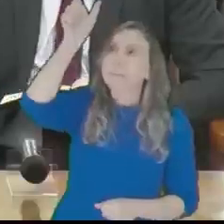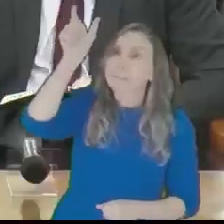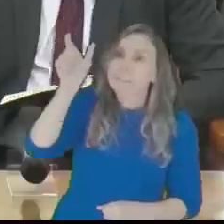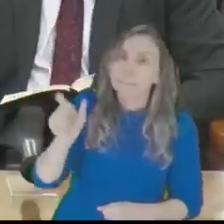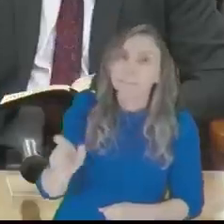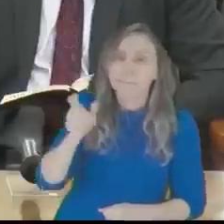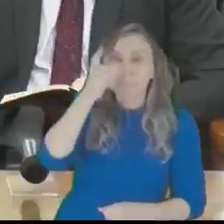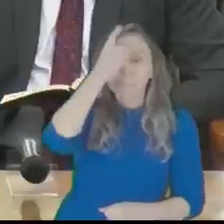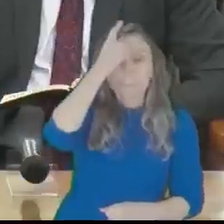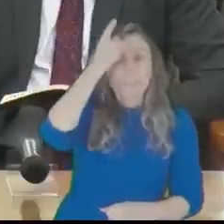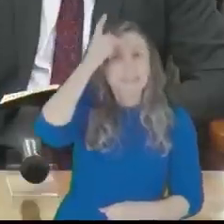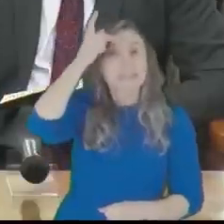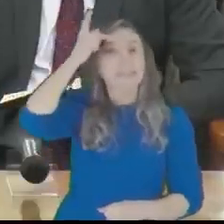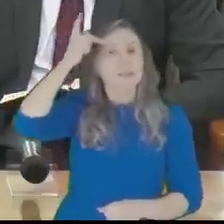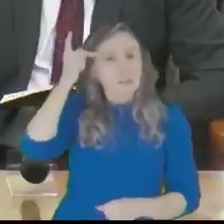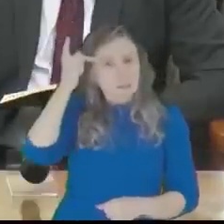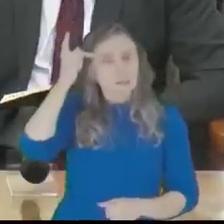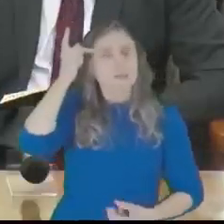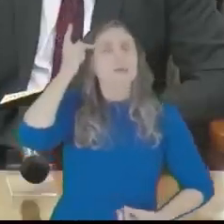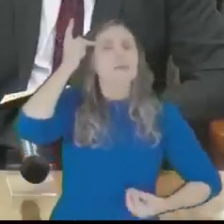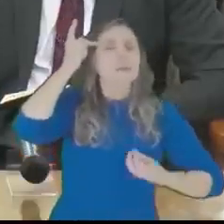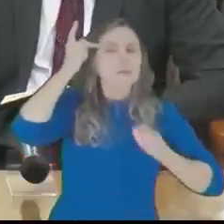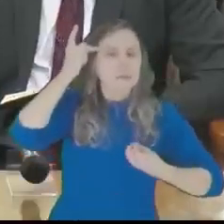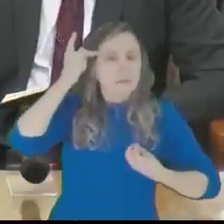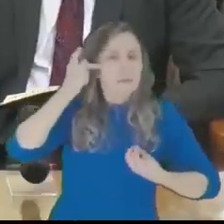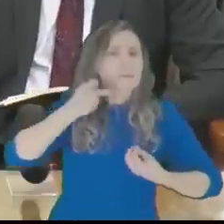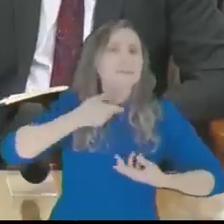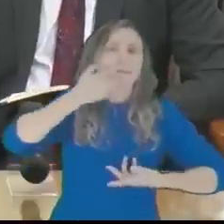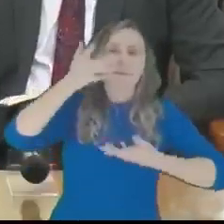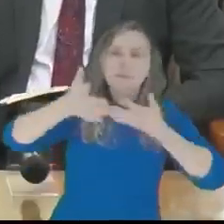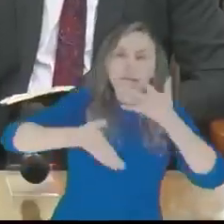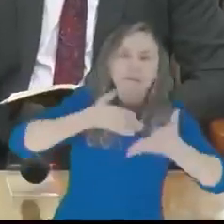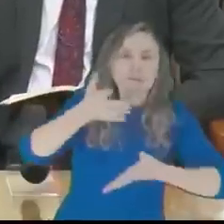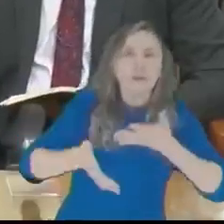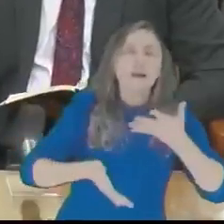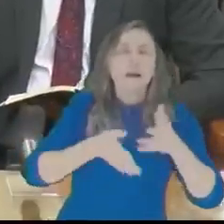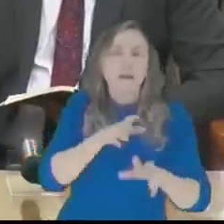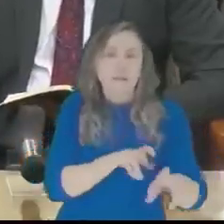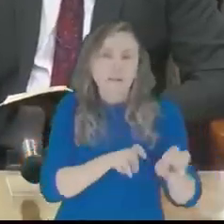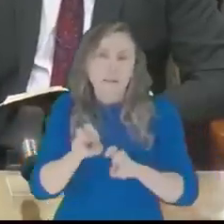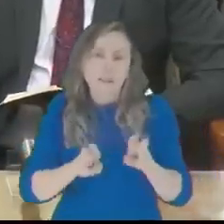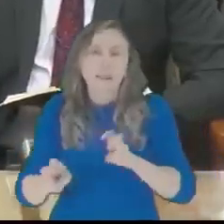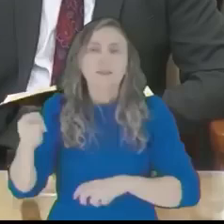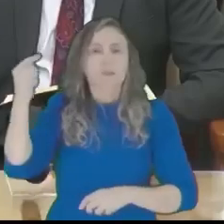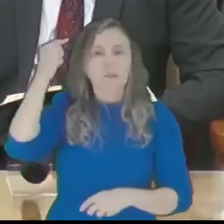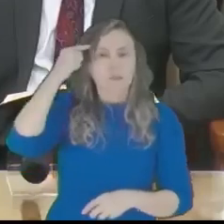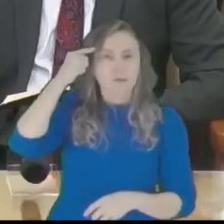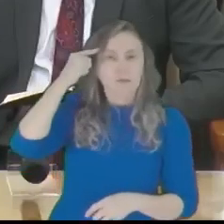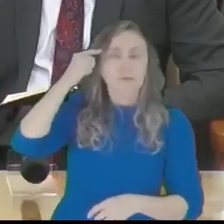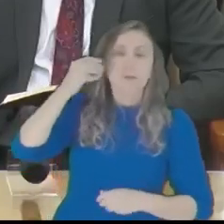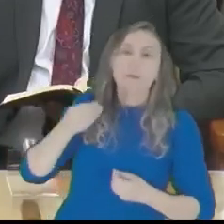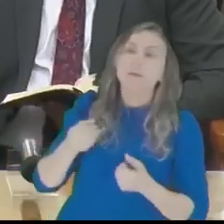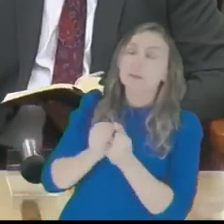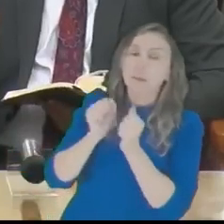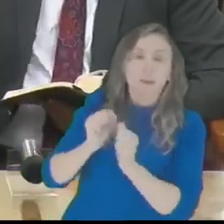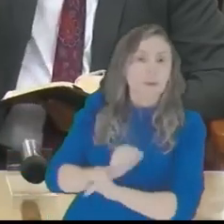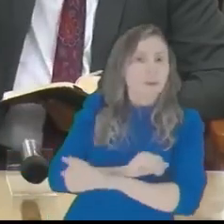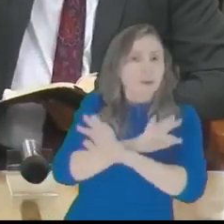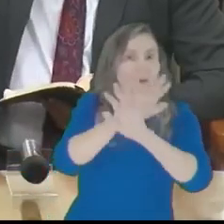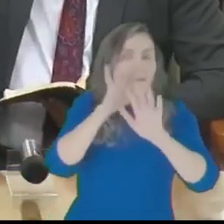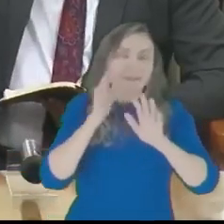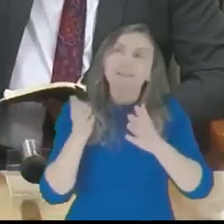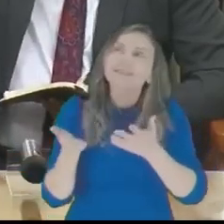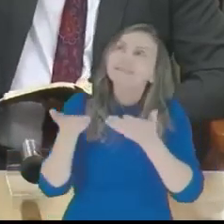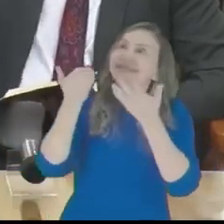Ele é uma pessoa viva que fala, que age, que pensa, que opera, quem glorifica a pessoa